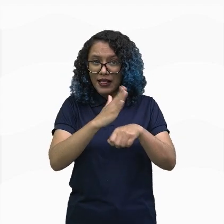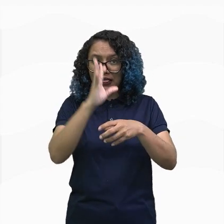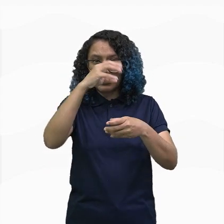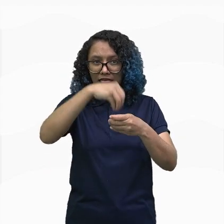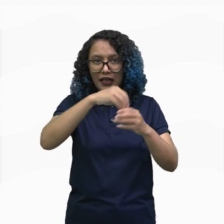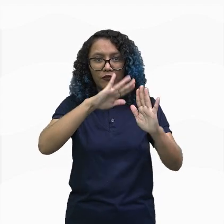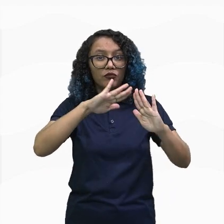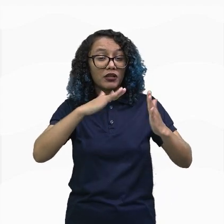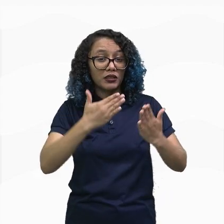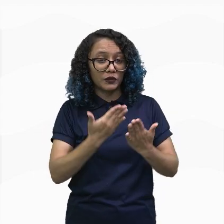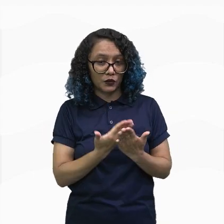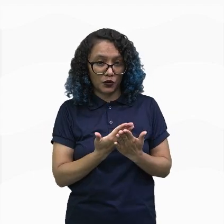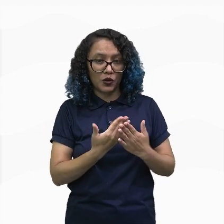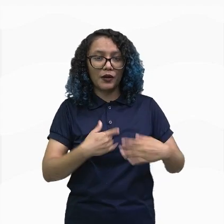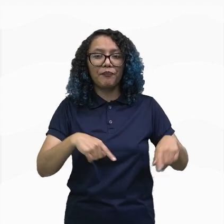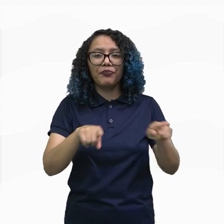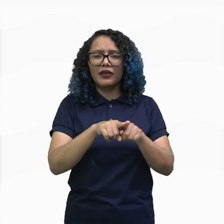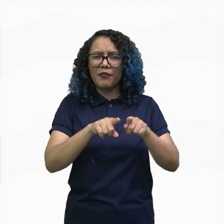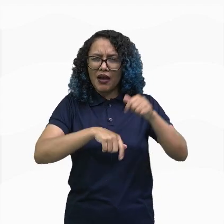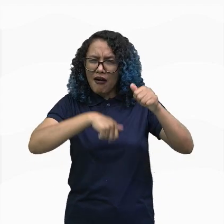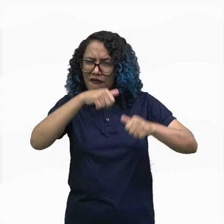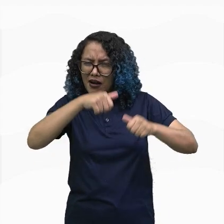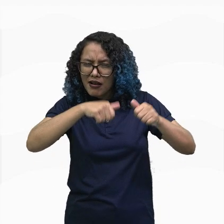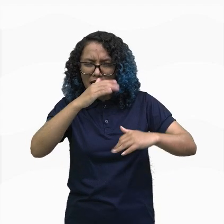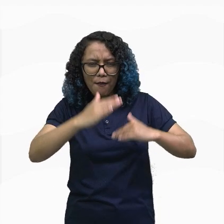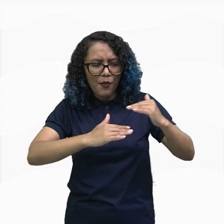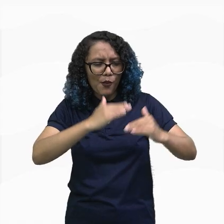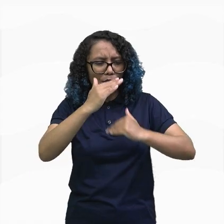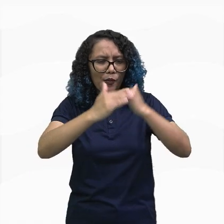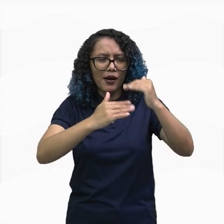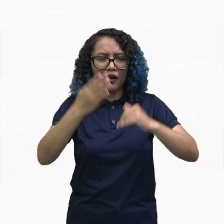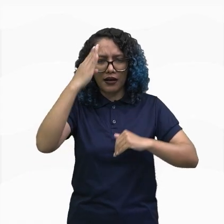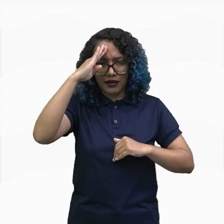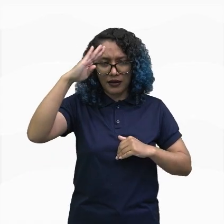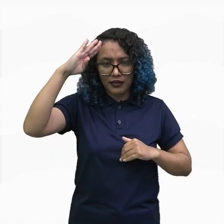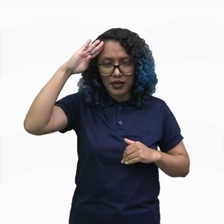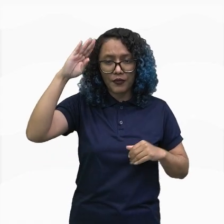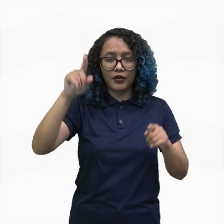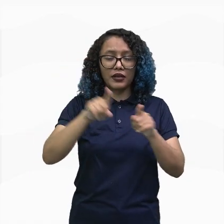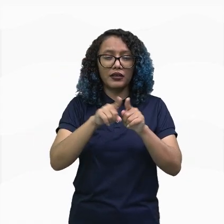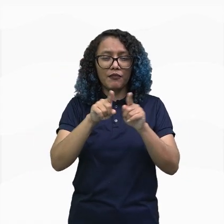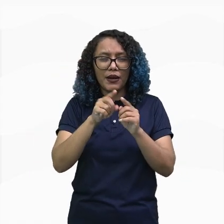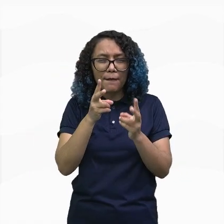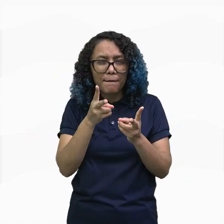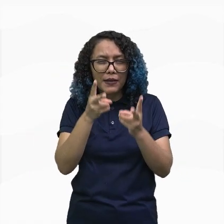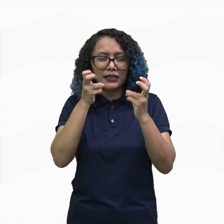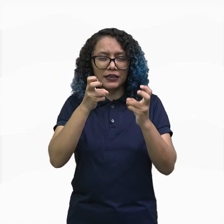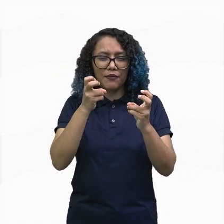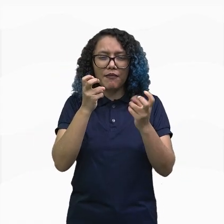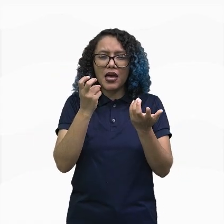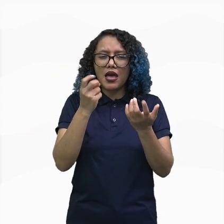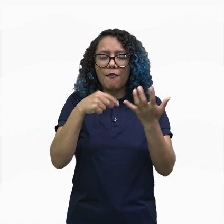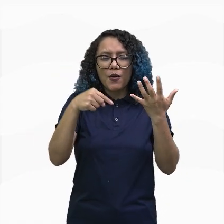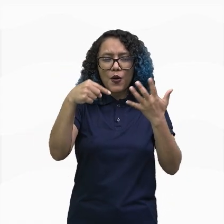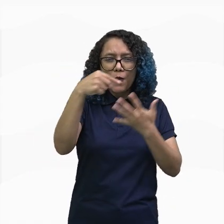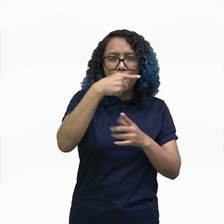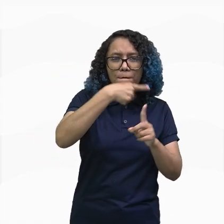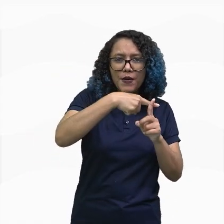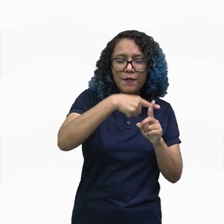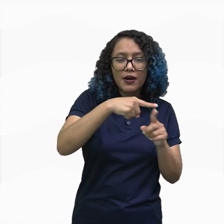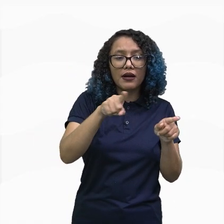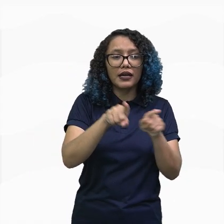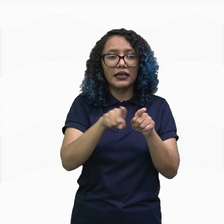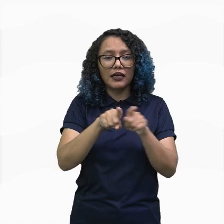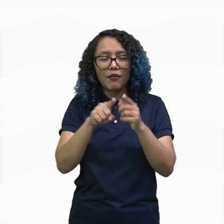escola, avalie seu progresso acadêmico, identifique os pontos positivos